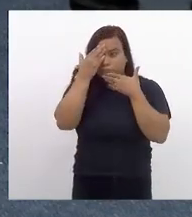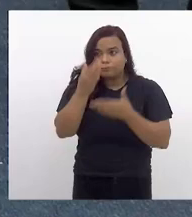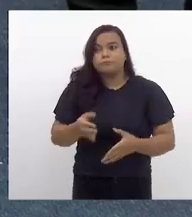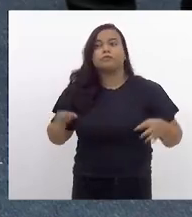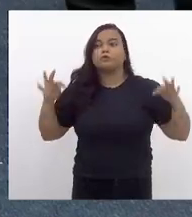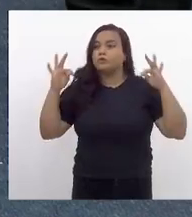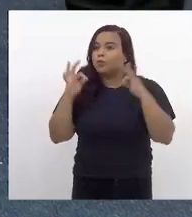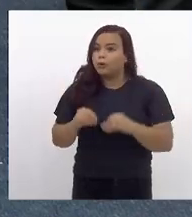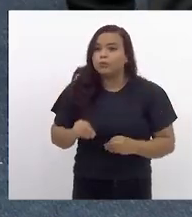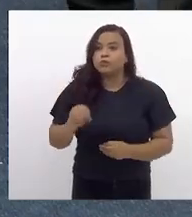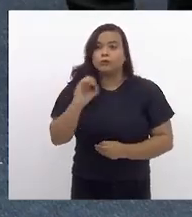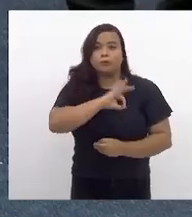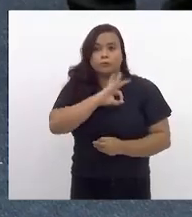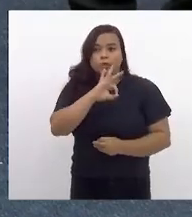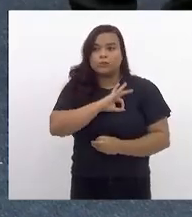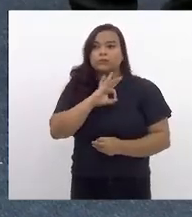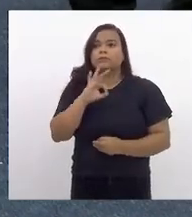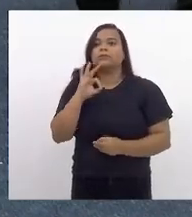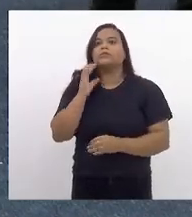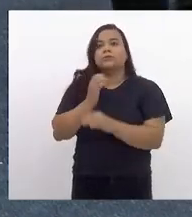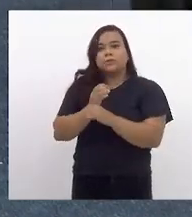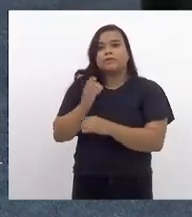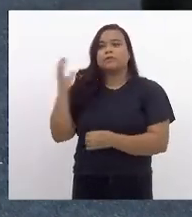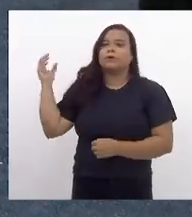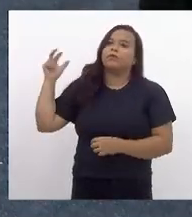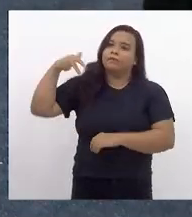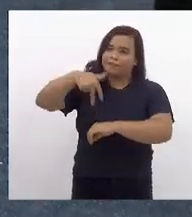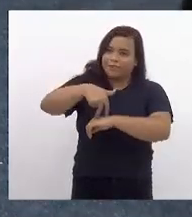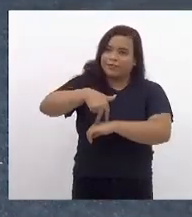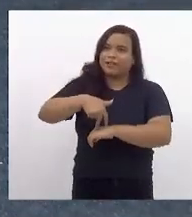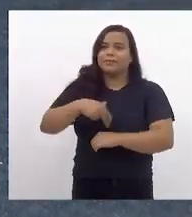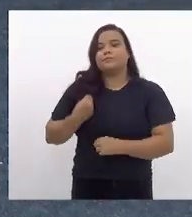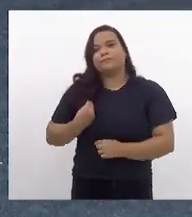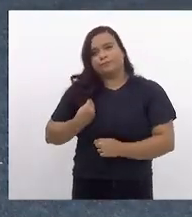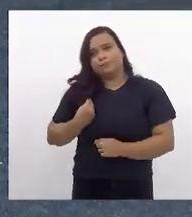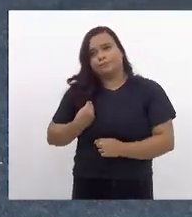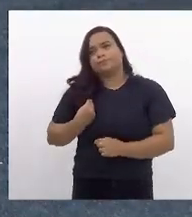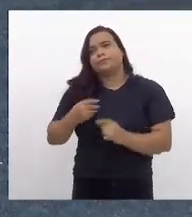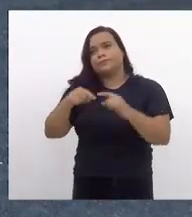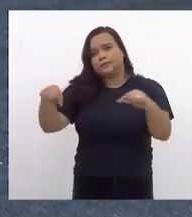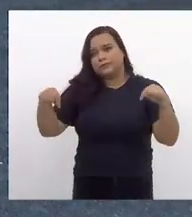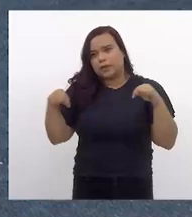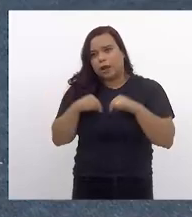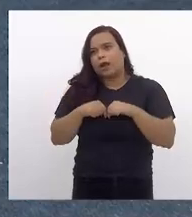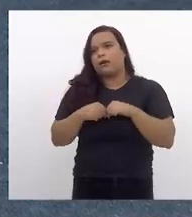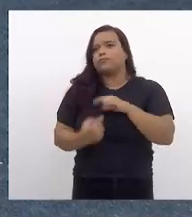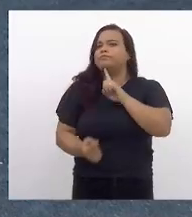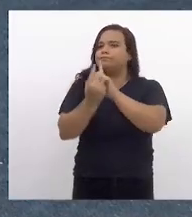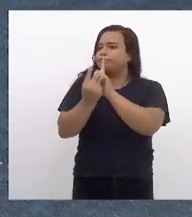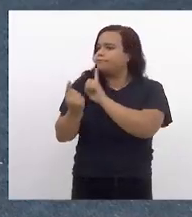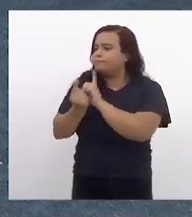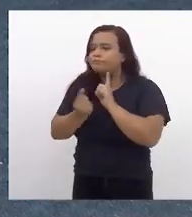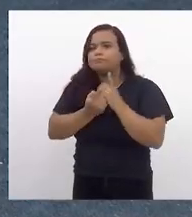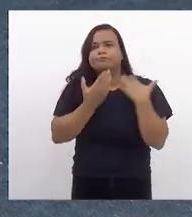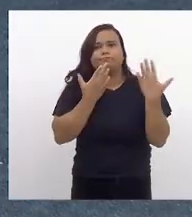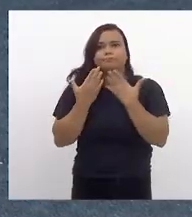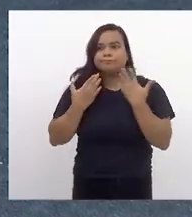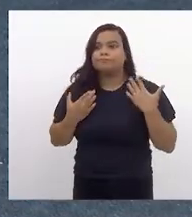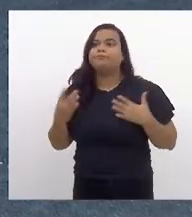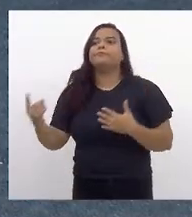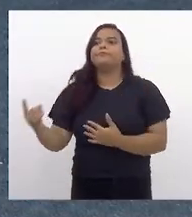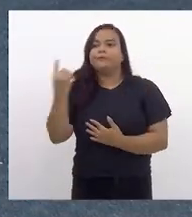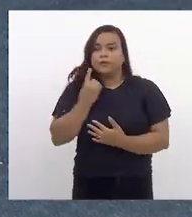os policiais civis que compareceram aos nossos gabinetes, que chegaram até